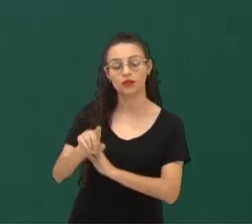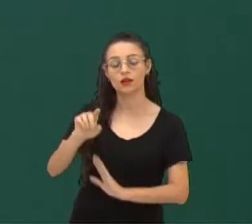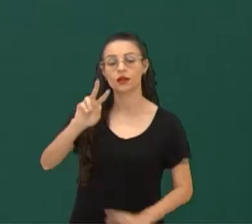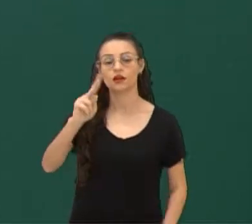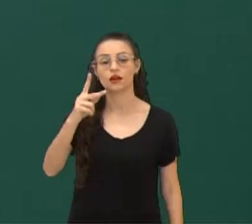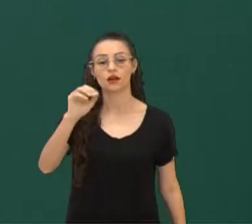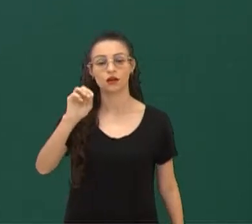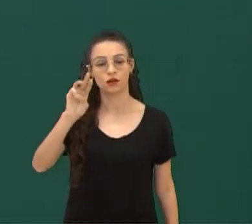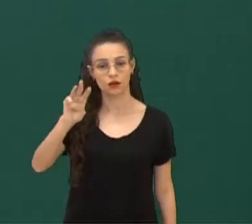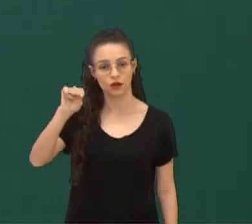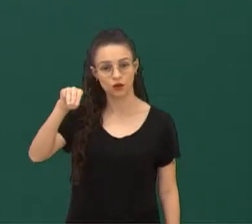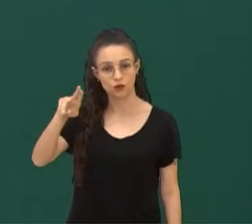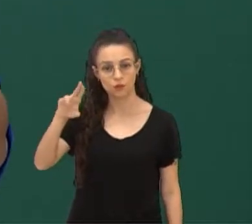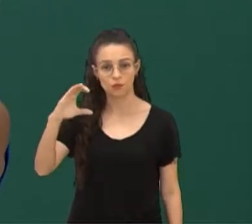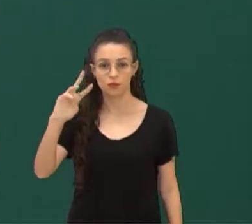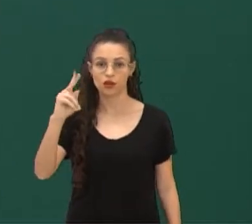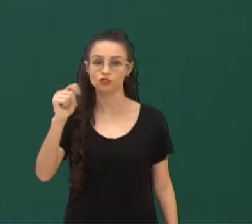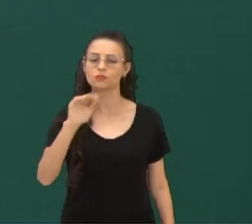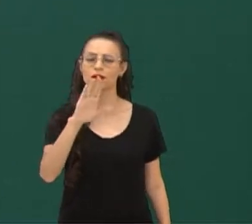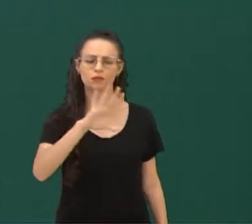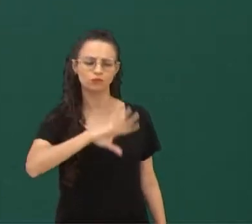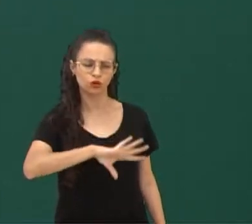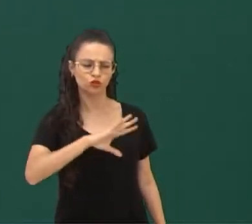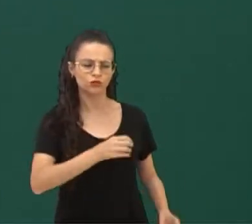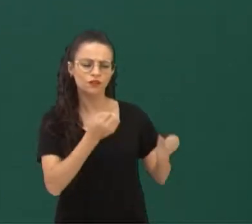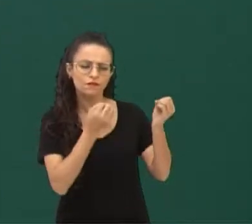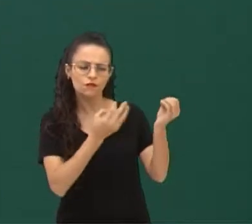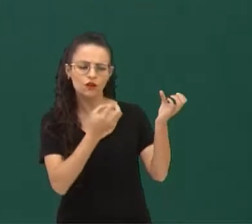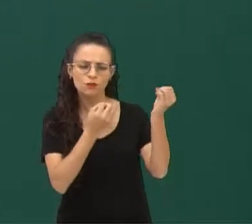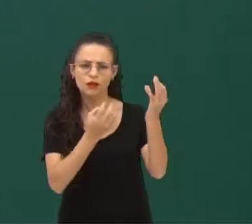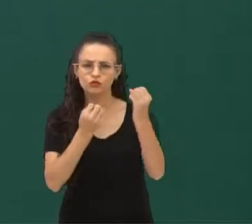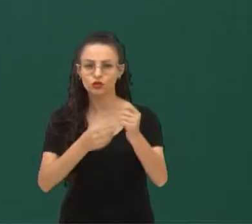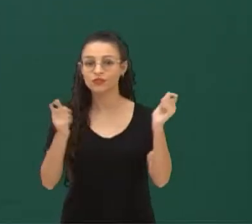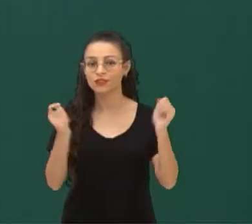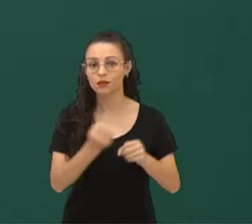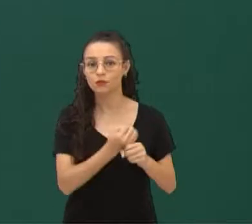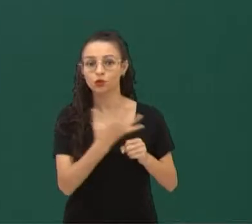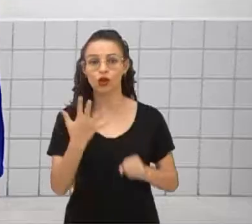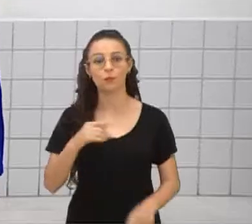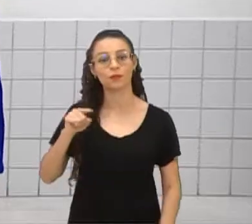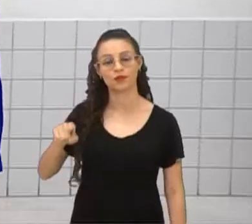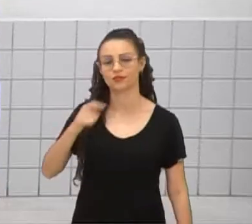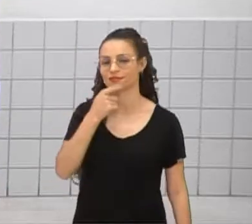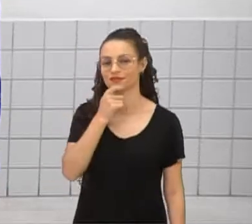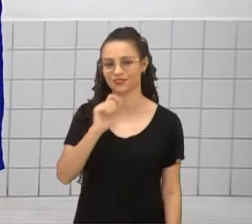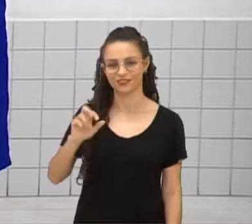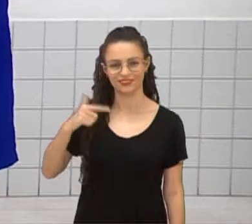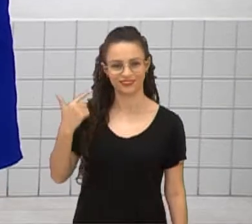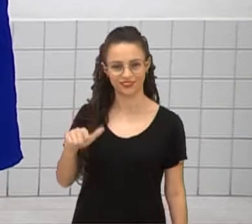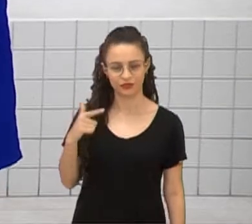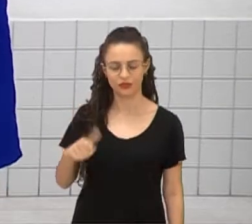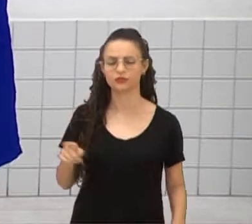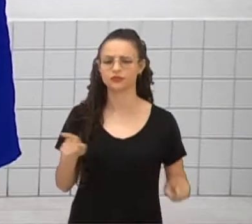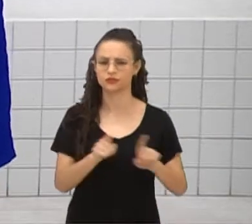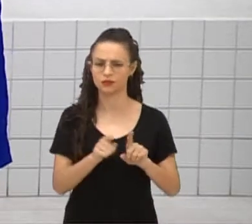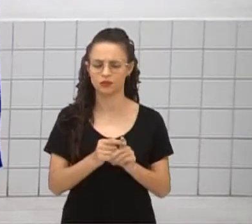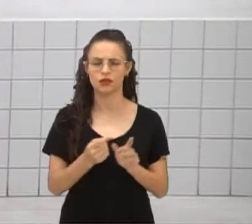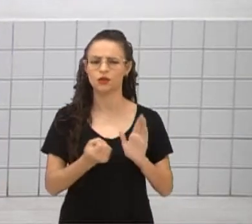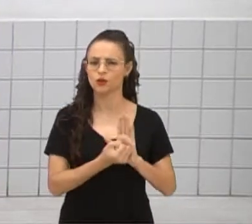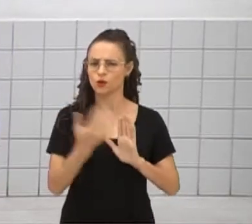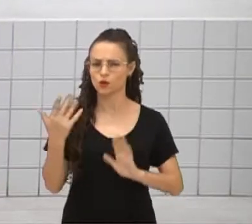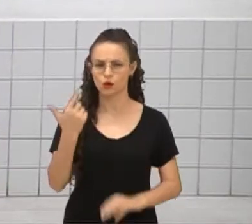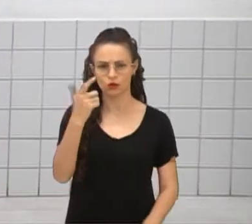Ah mas não português eu falo informações no plural beleza mas no inglês não existe e várias outras palavras